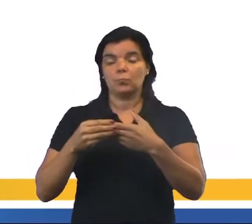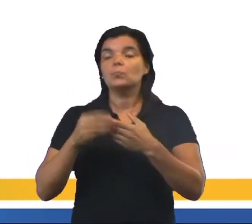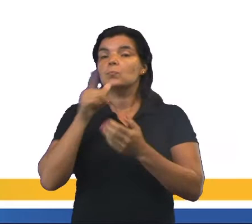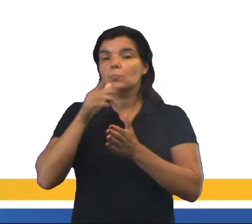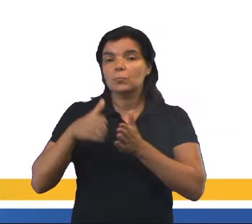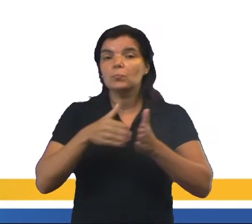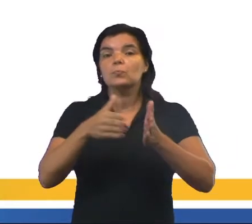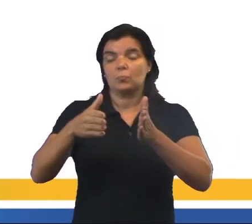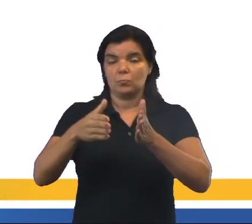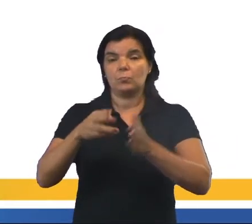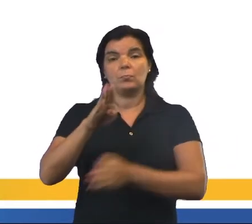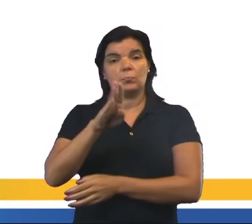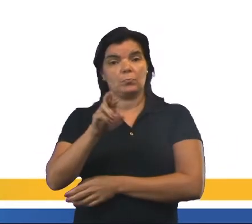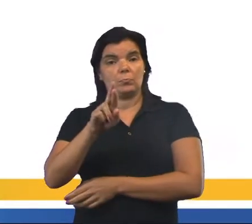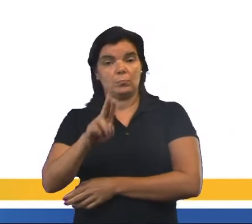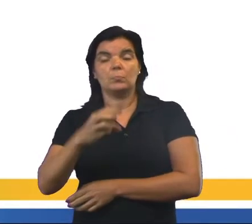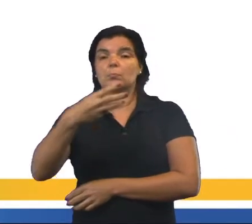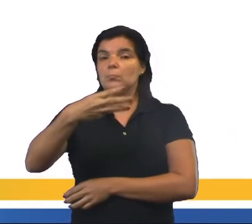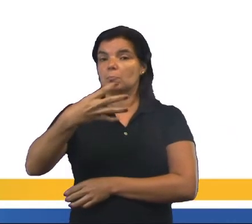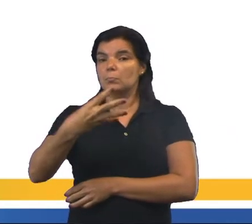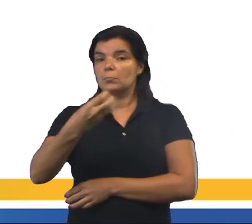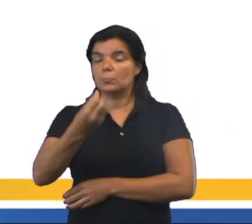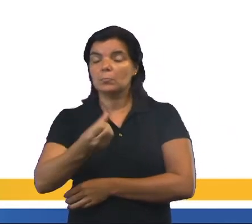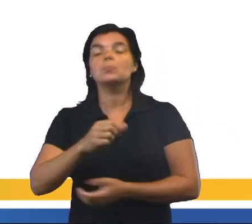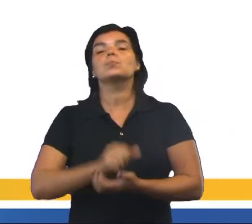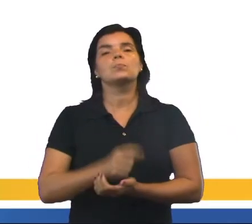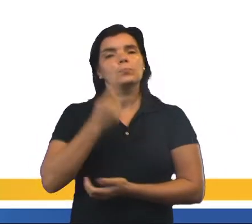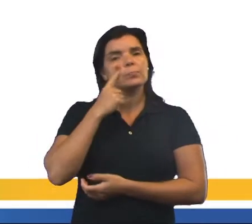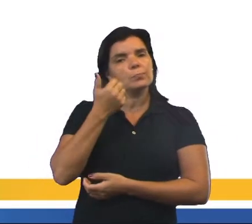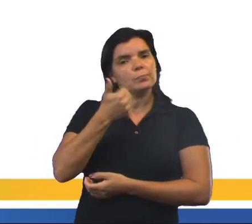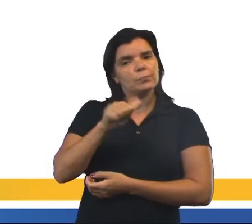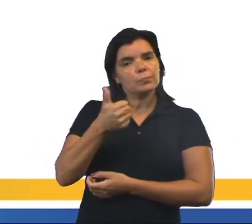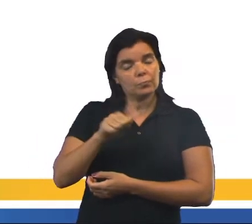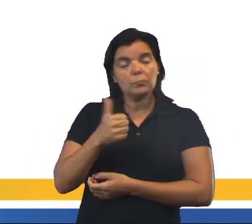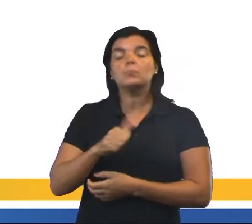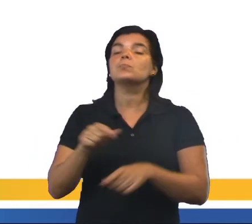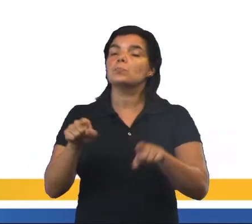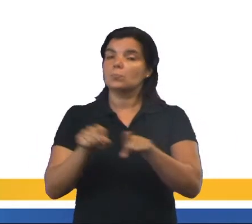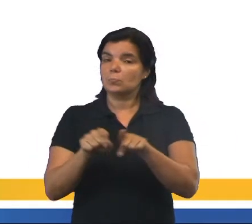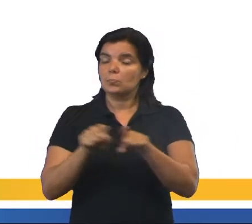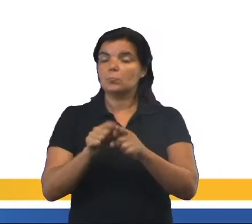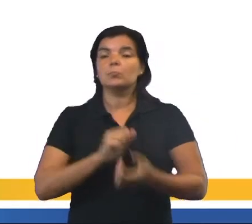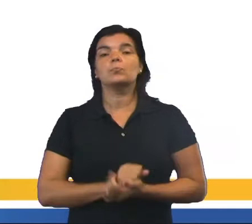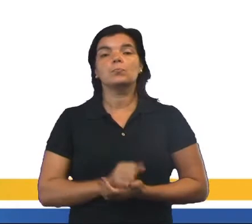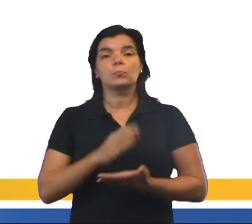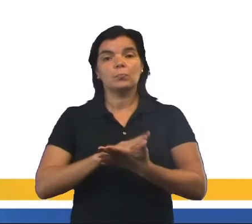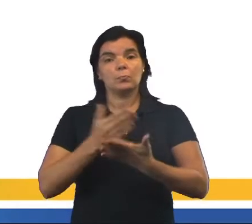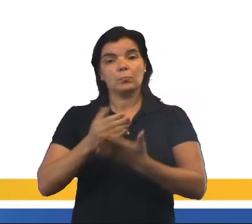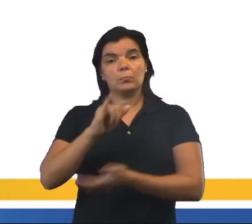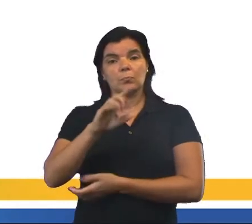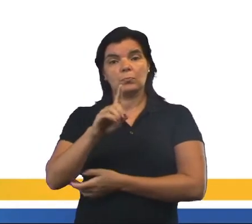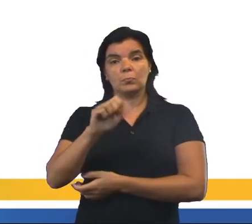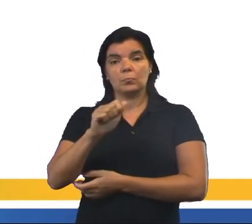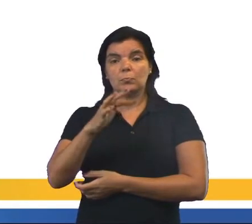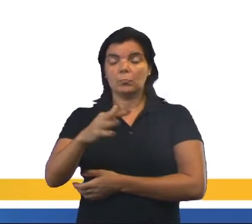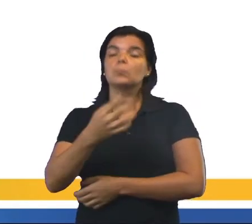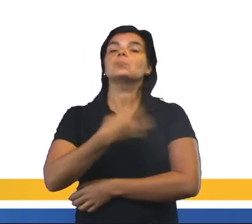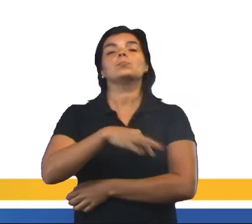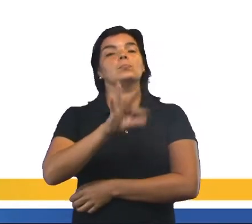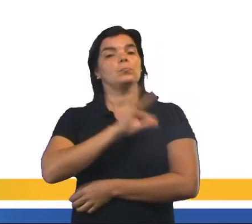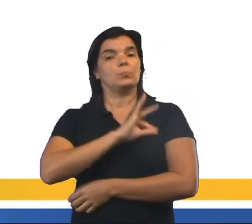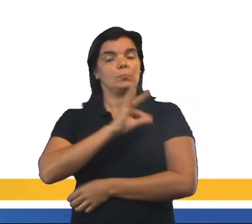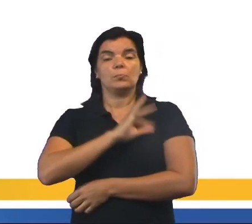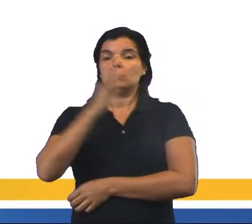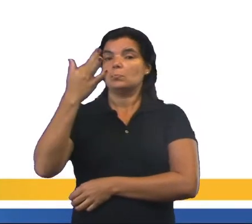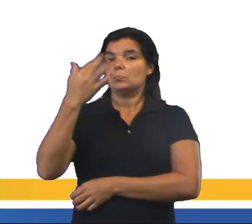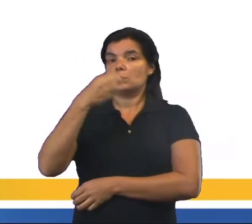Juruá pela BR-364 são vistoriadas na barreira sanitária montadas pelo IDAF e Polícia